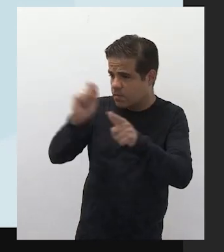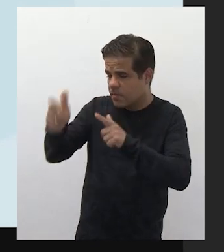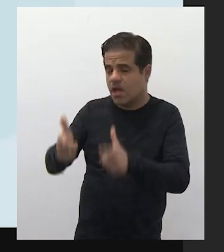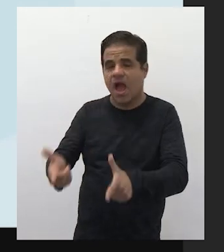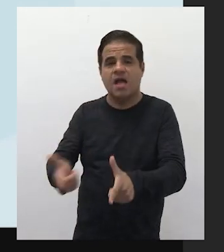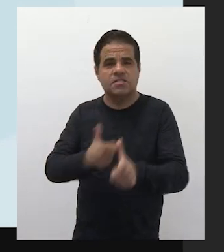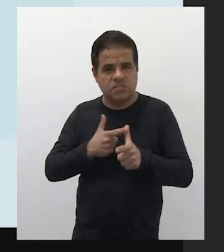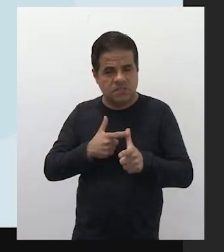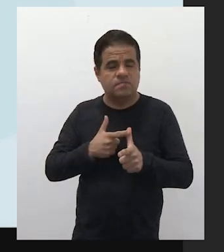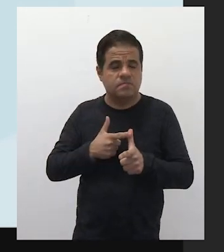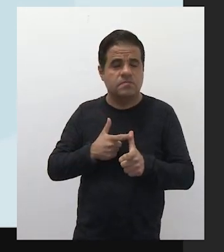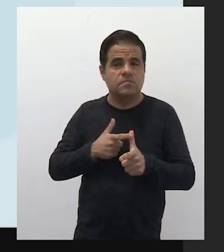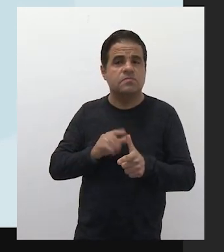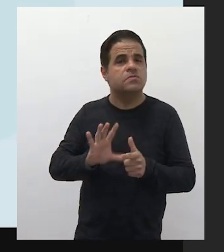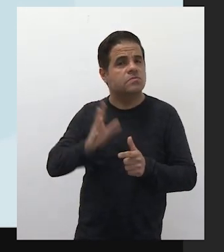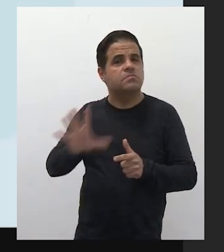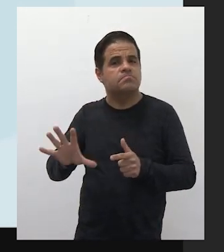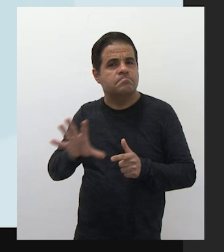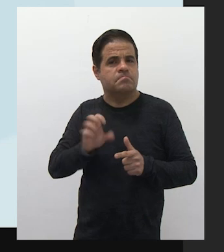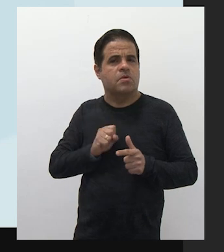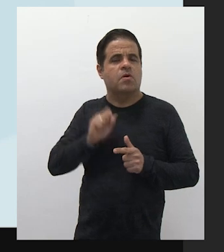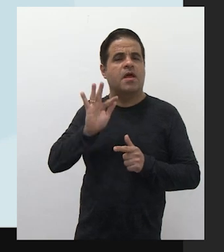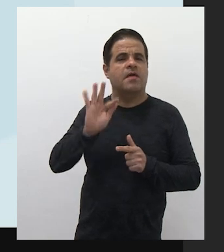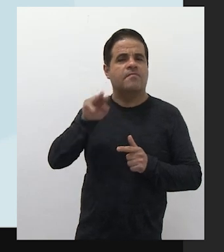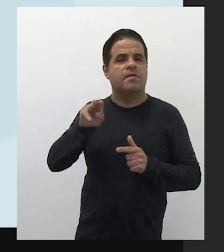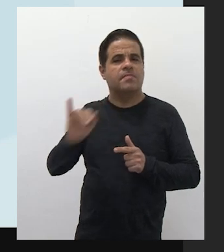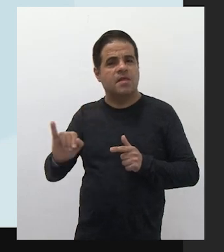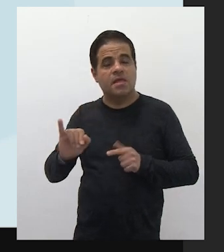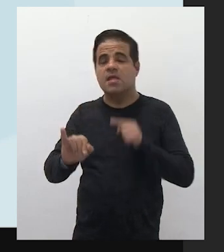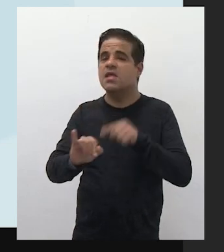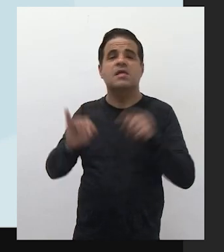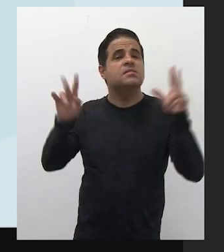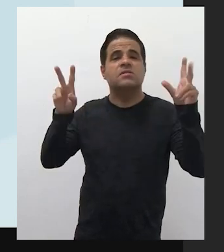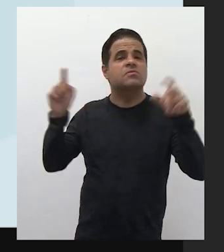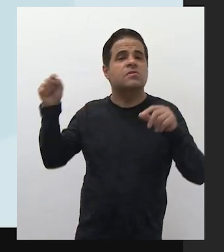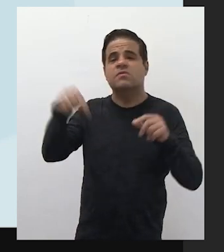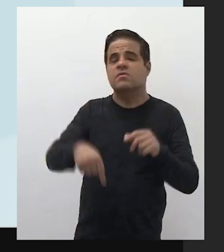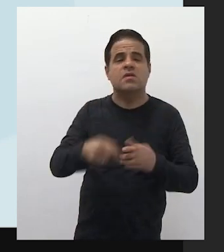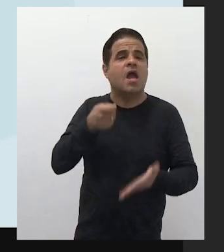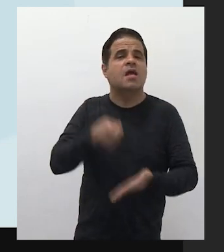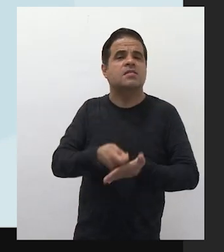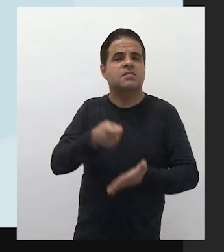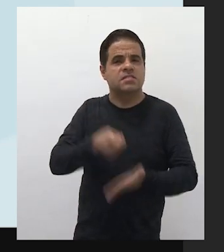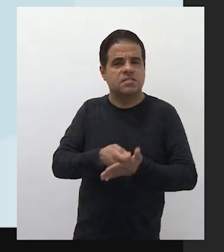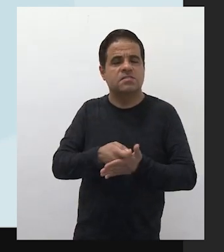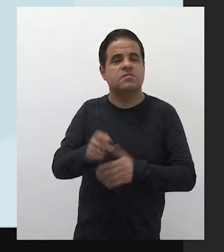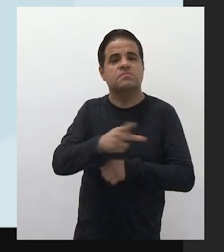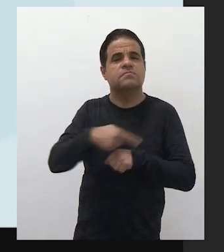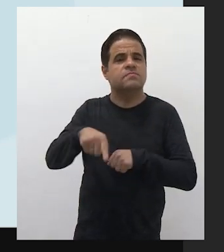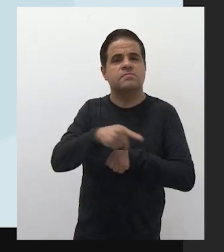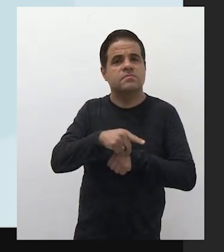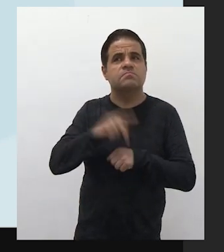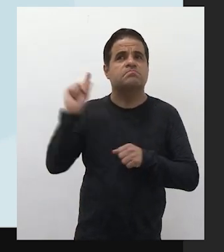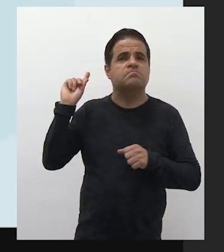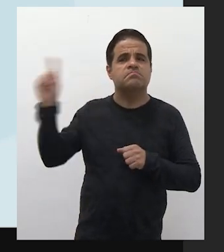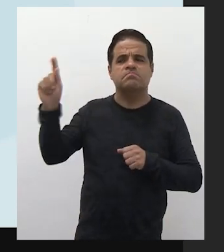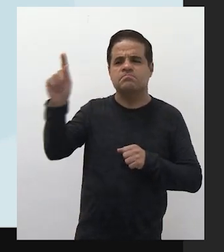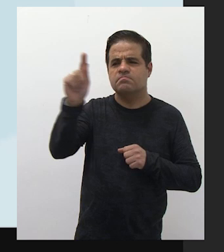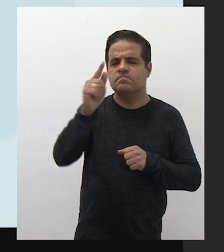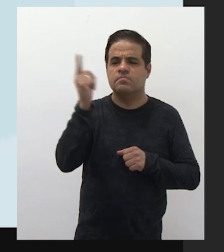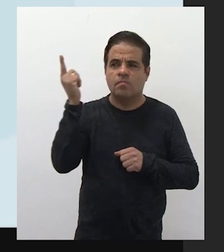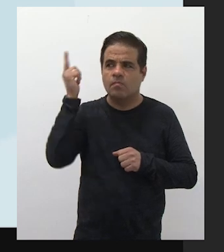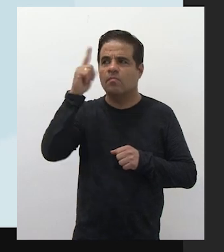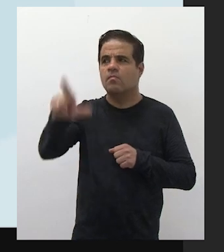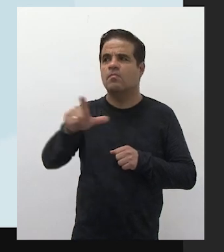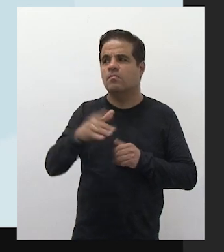dívida contraída no FMI. E esse assunto ele veio como uma exigência dos países que estavam conseguindo